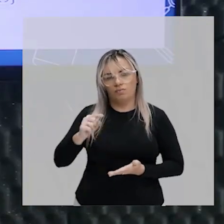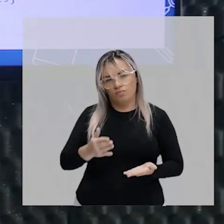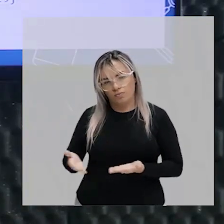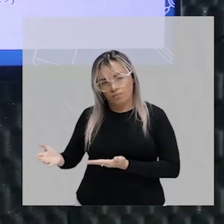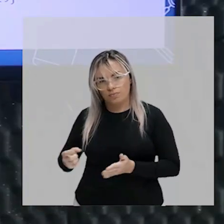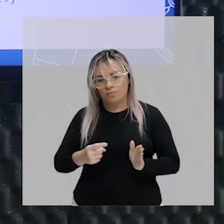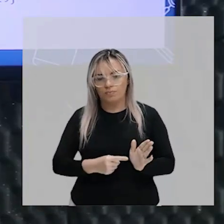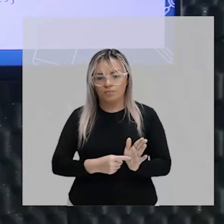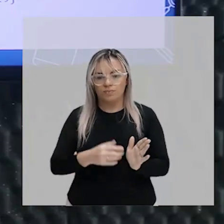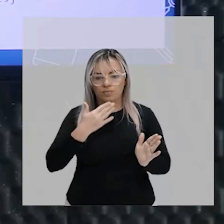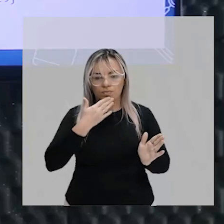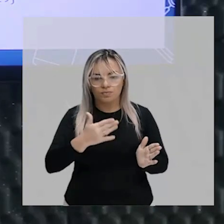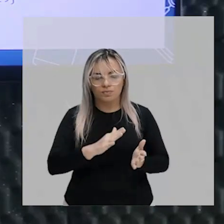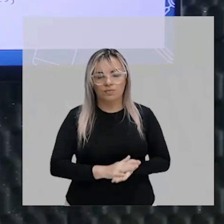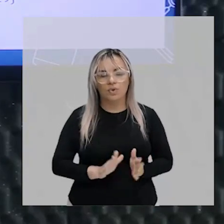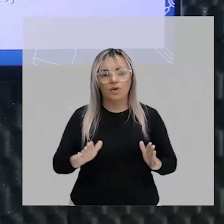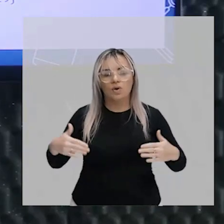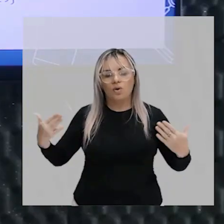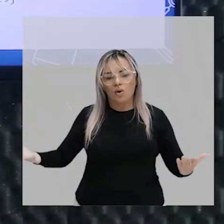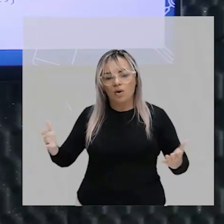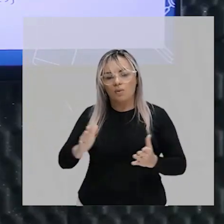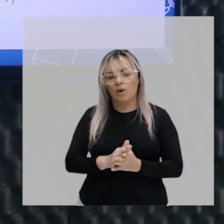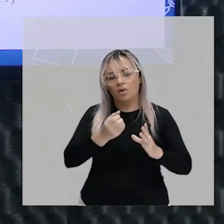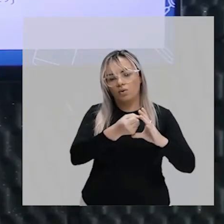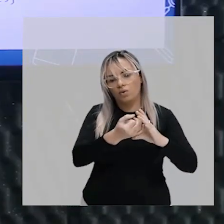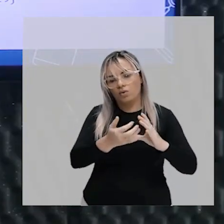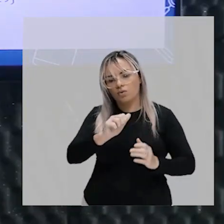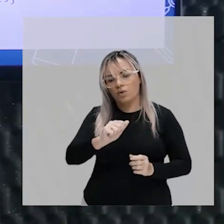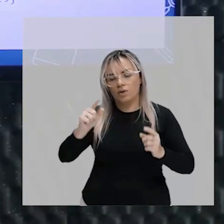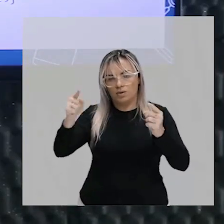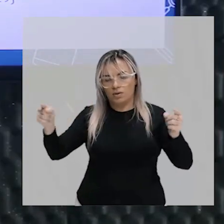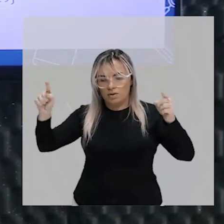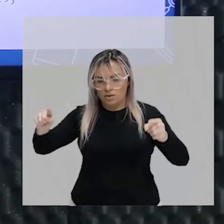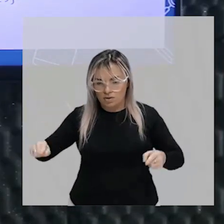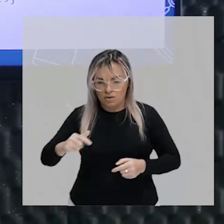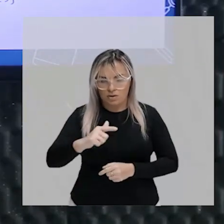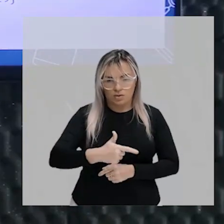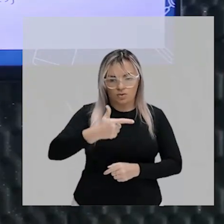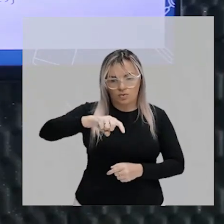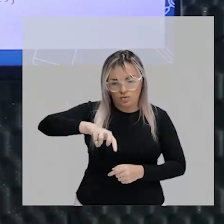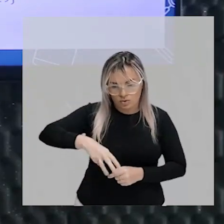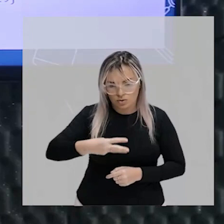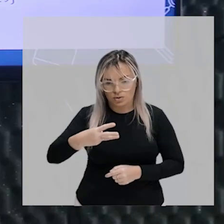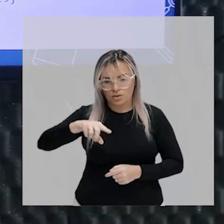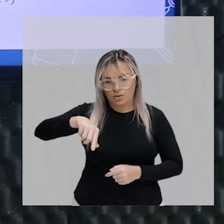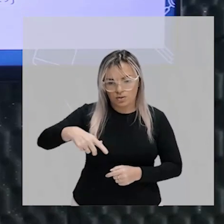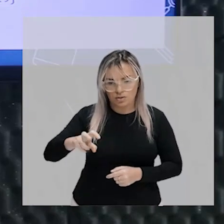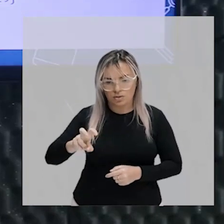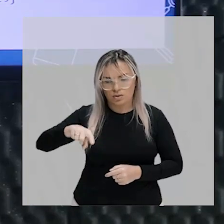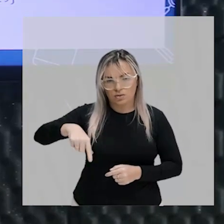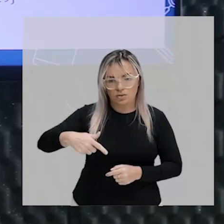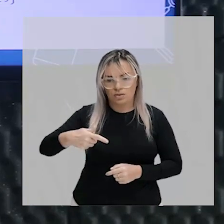ser menor que 20 quais são eles dois três cinco sete